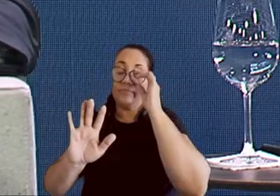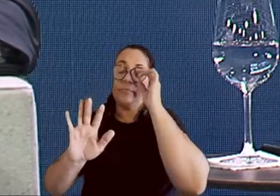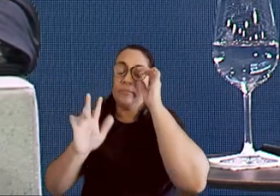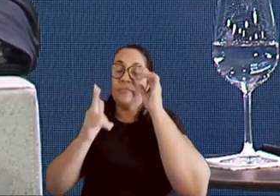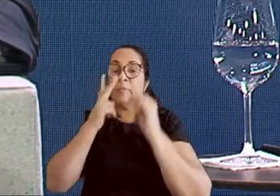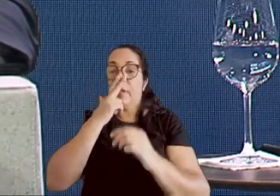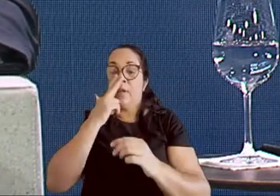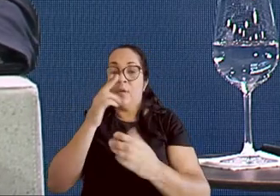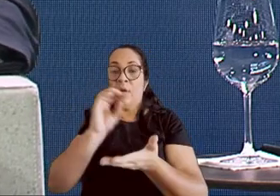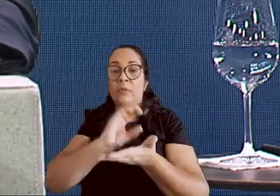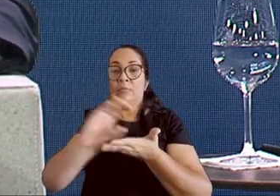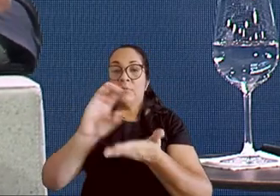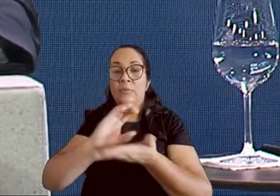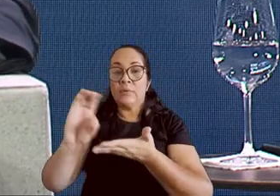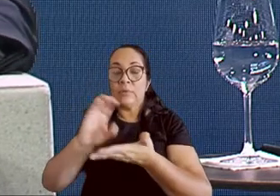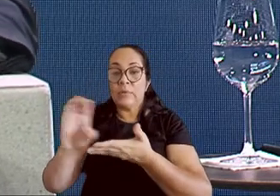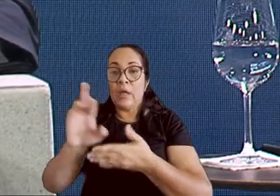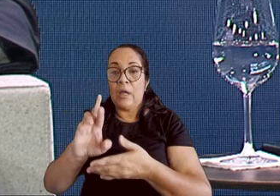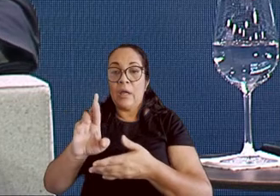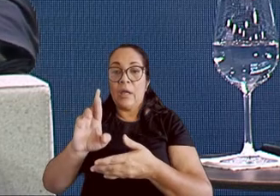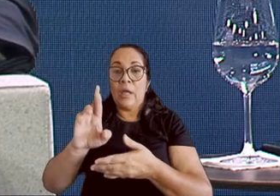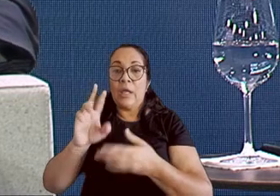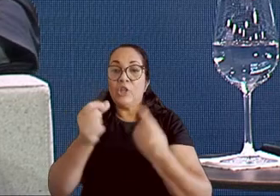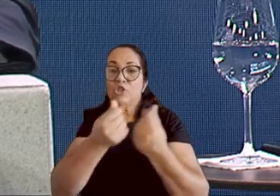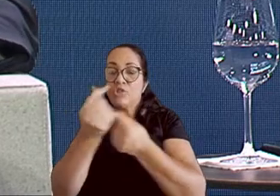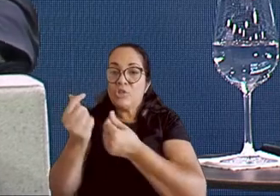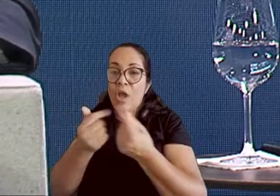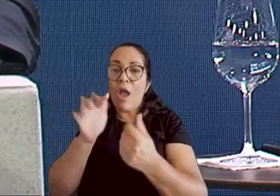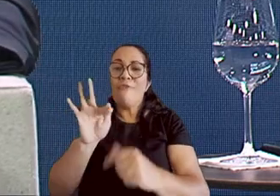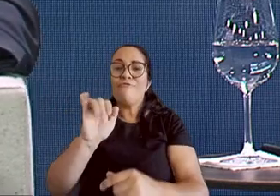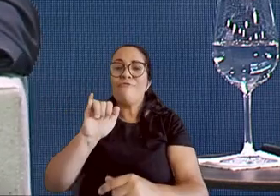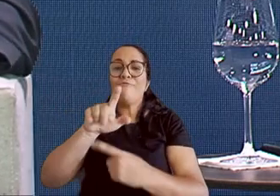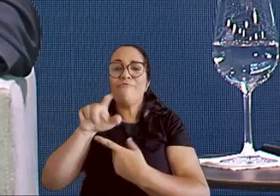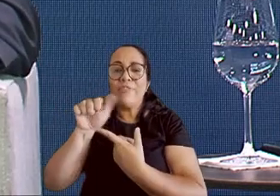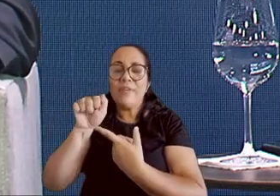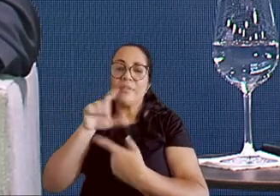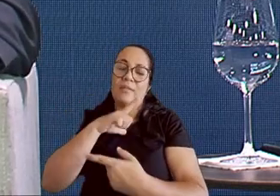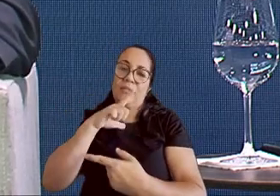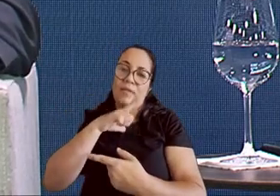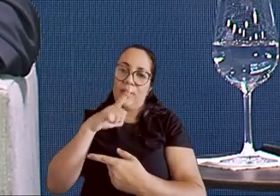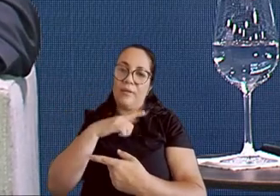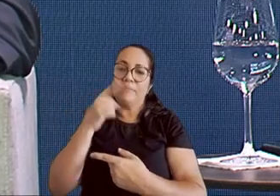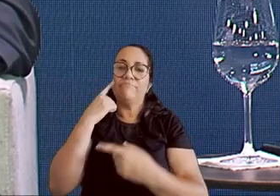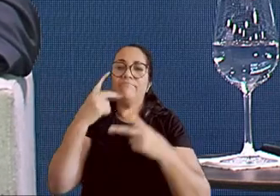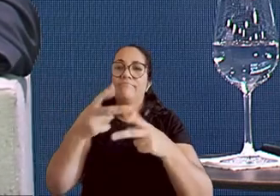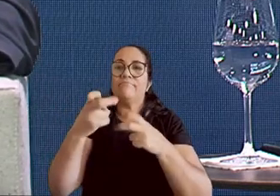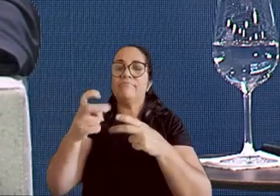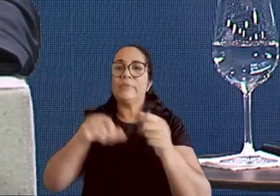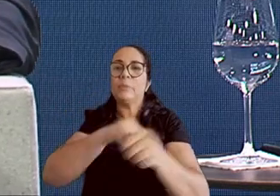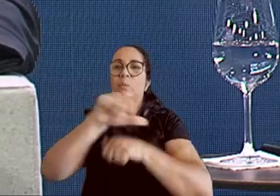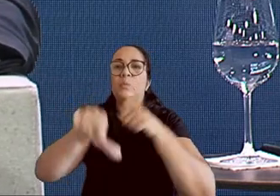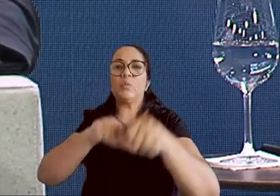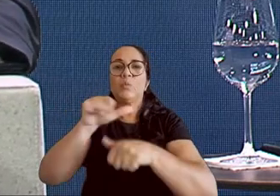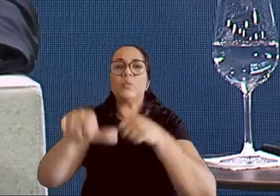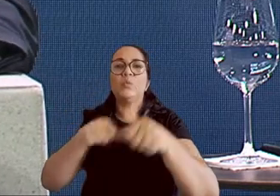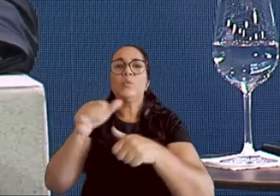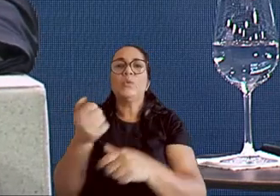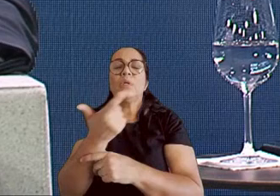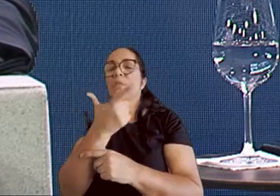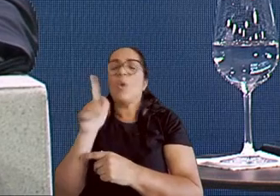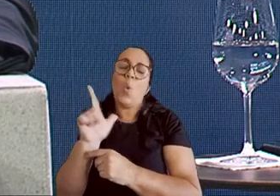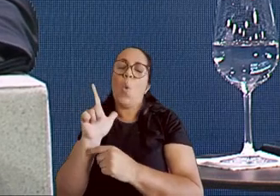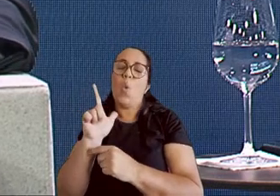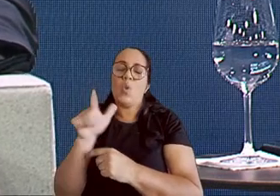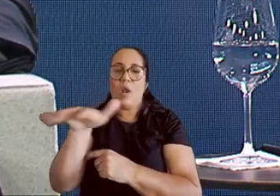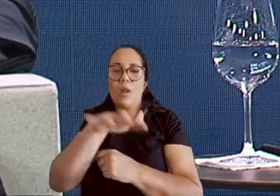em renda fixa tem né Acho que tem a gente vai ver uma outra uma outra mudança no curto prazo relevante trocar de capitais a gente tem